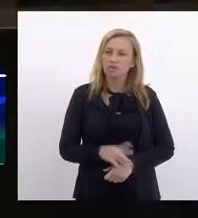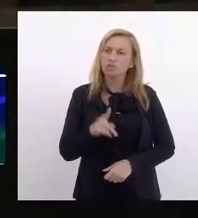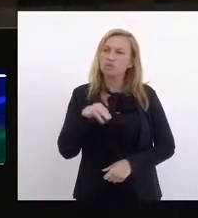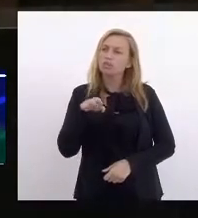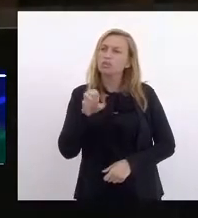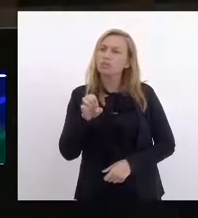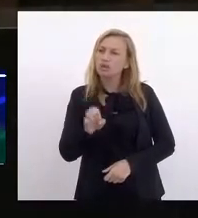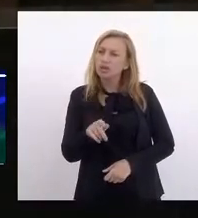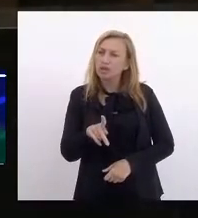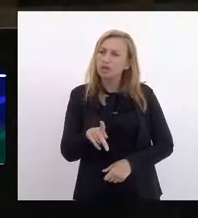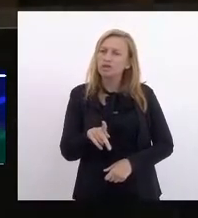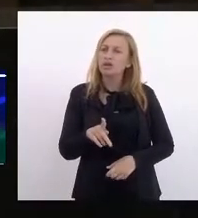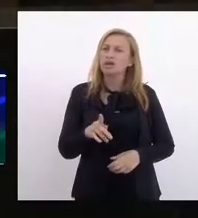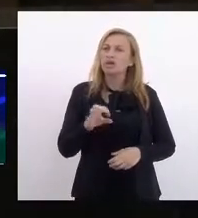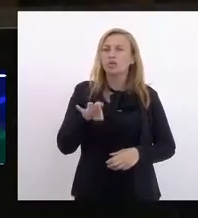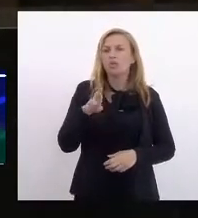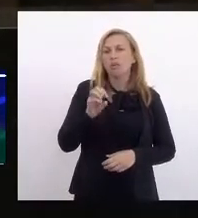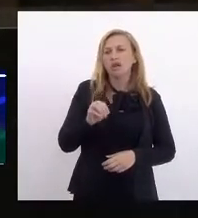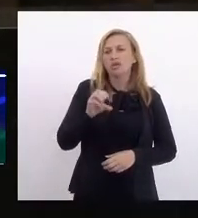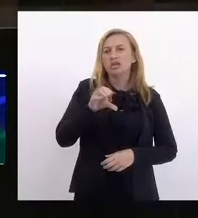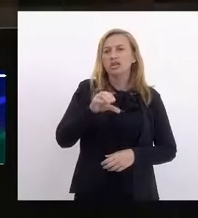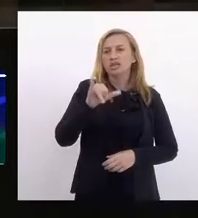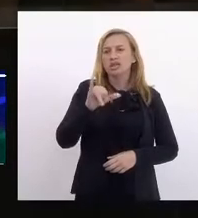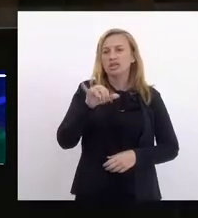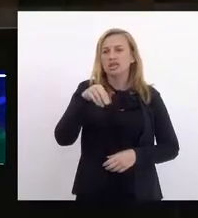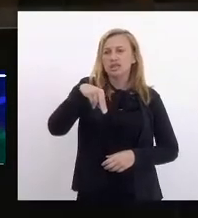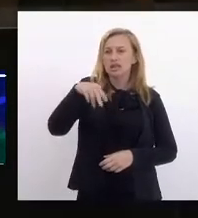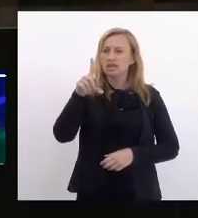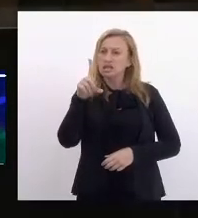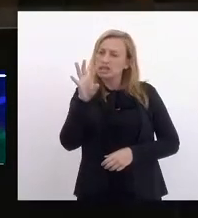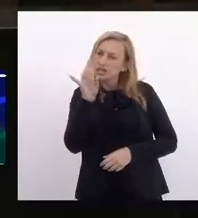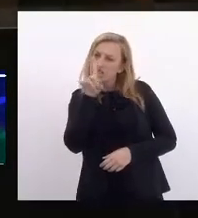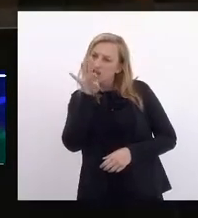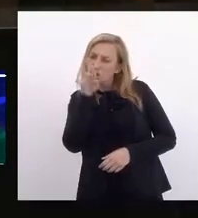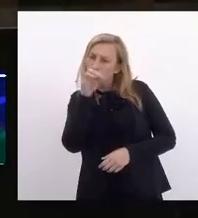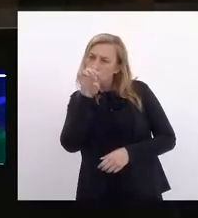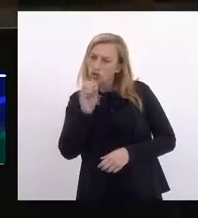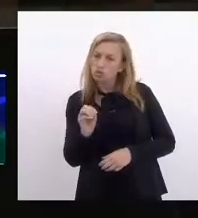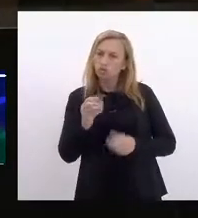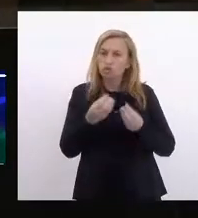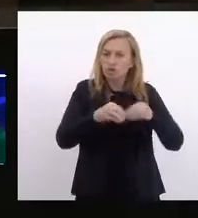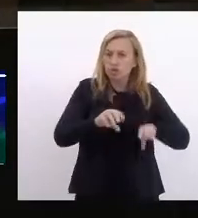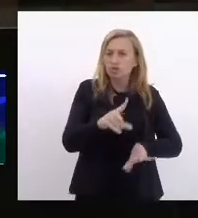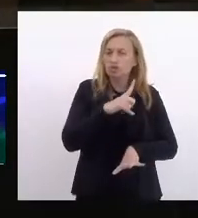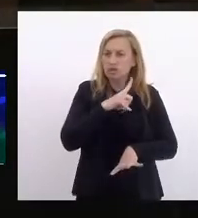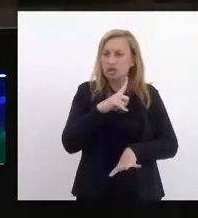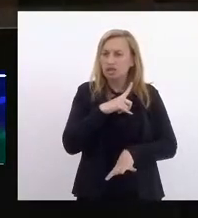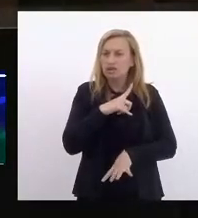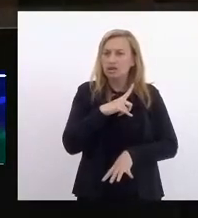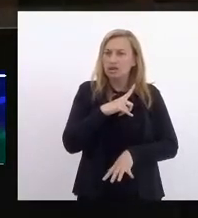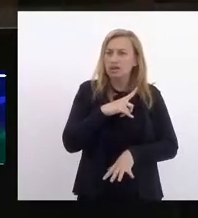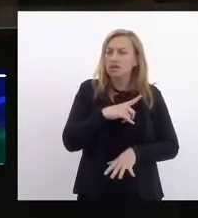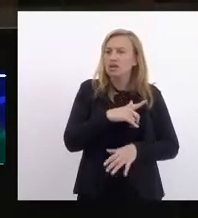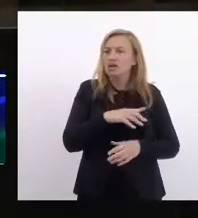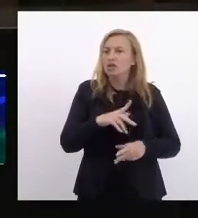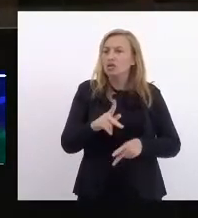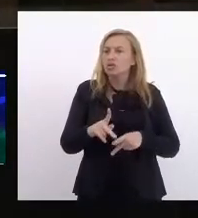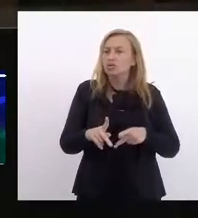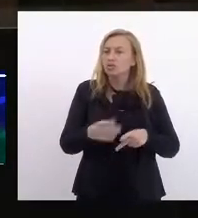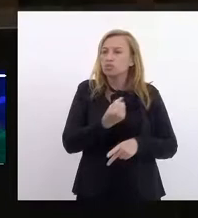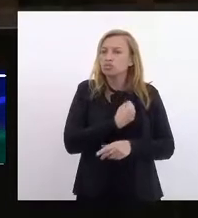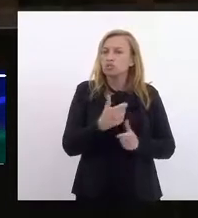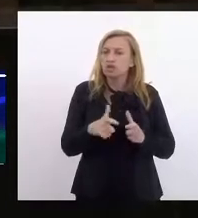um complexo siderúrgico que trouxe muitos prejuízos a toda uma população